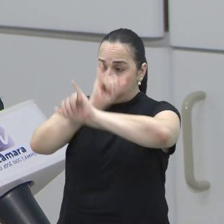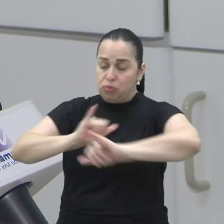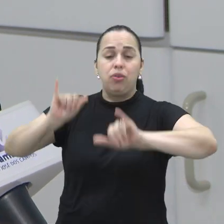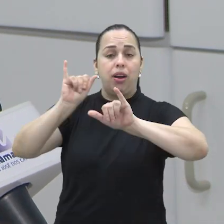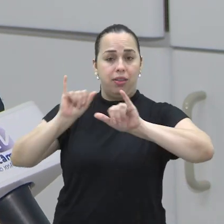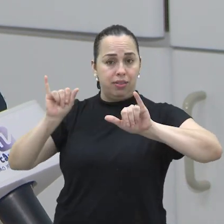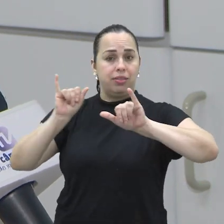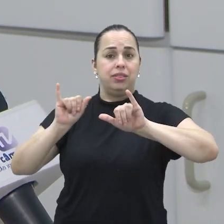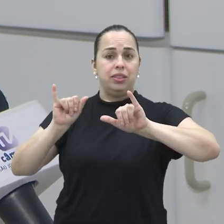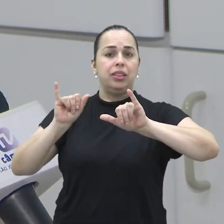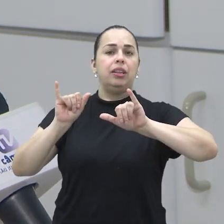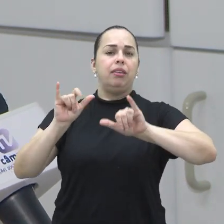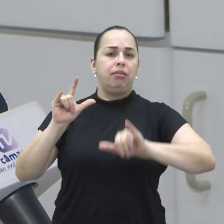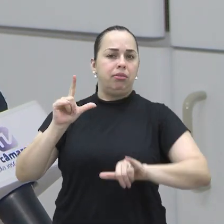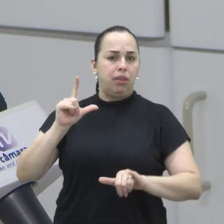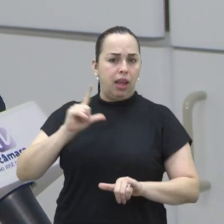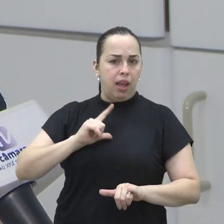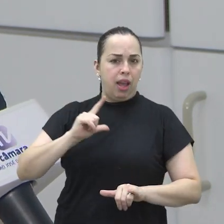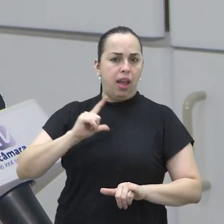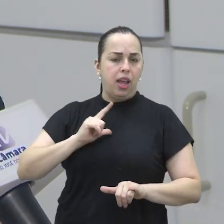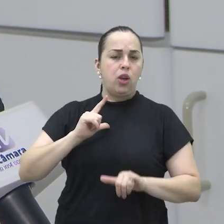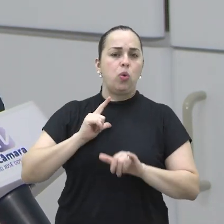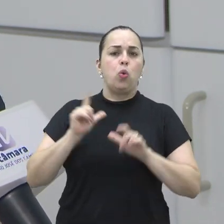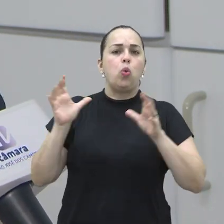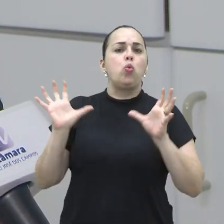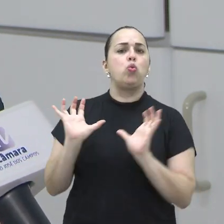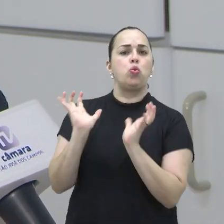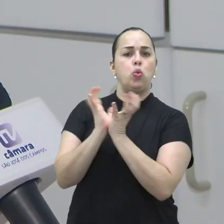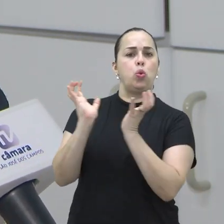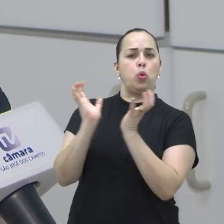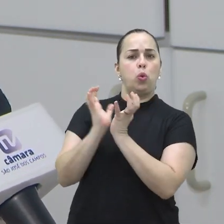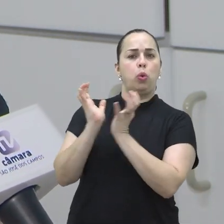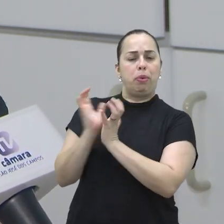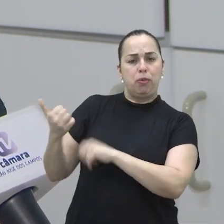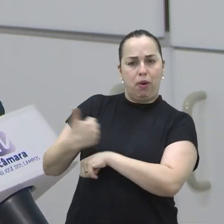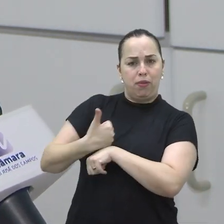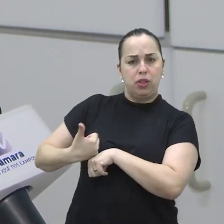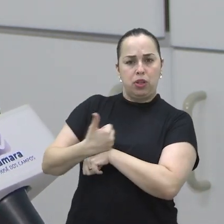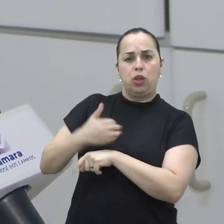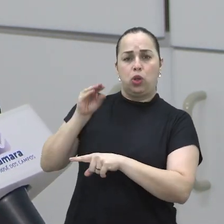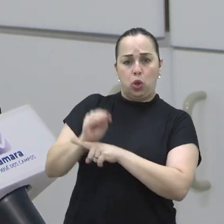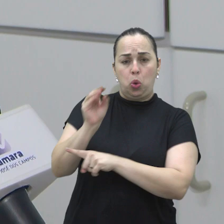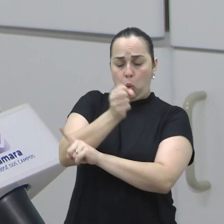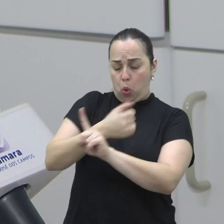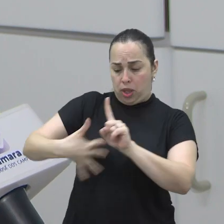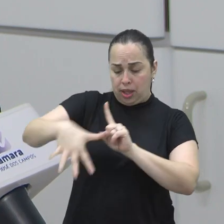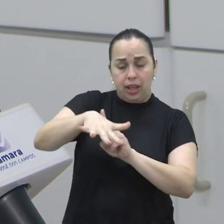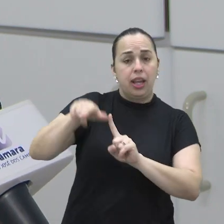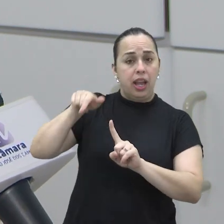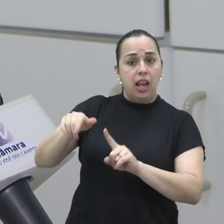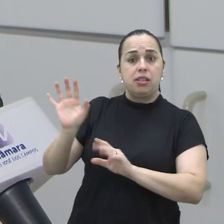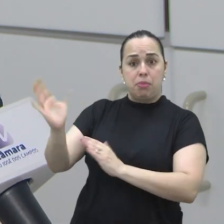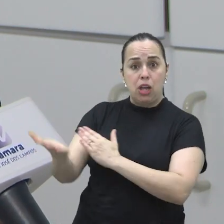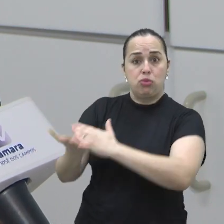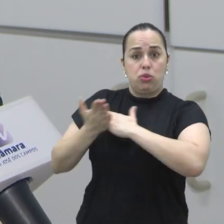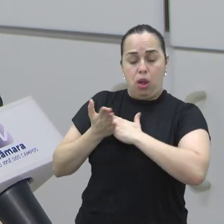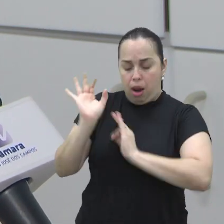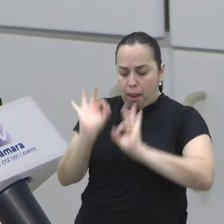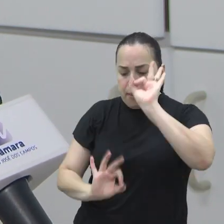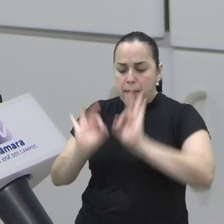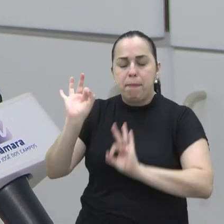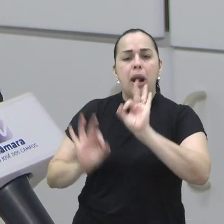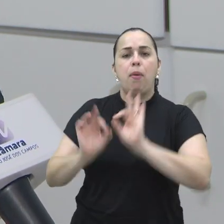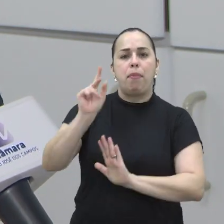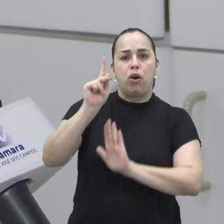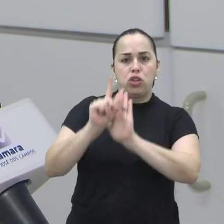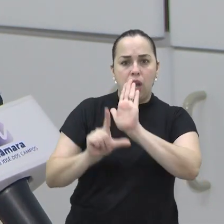Prefeitura. Existe uma rede de ambientalistas que também que ajudaram a elaborar esse